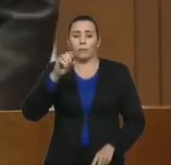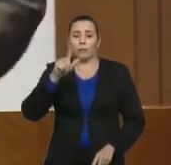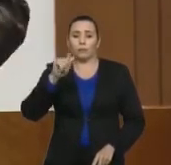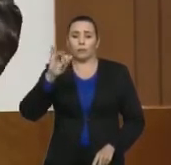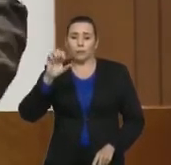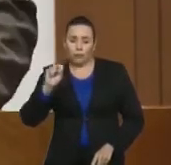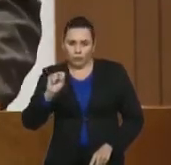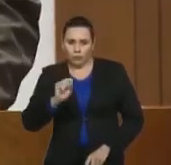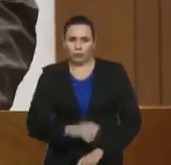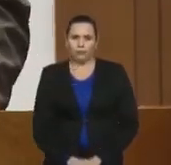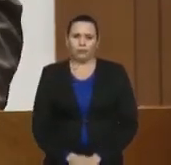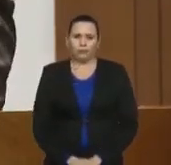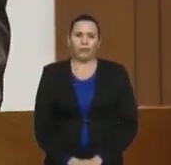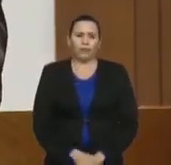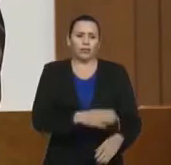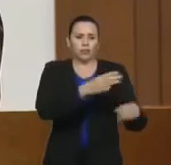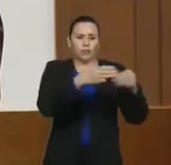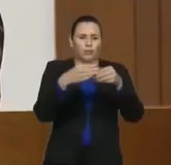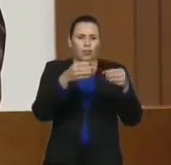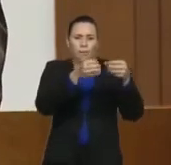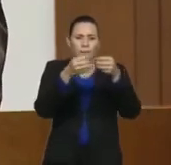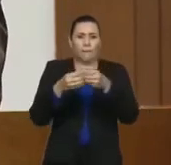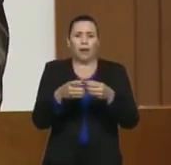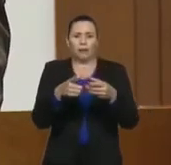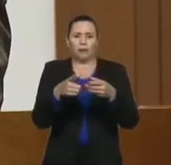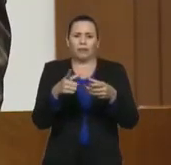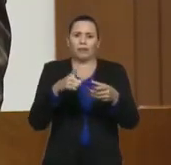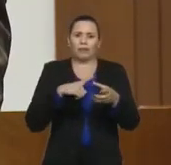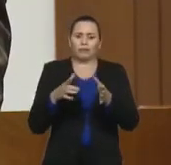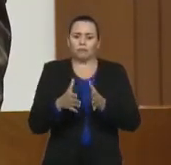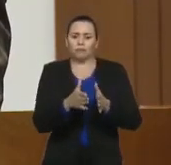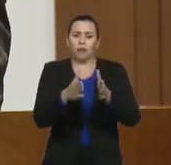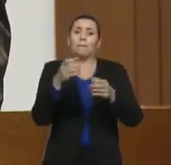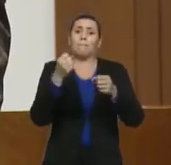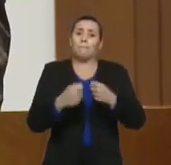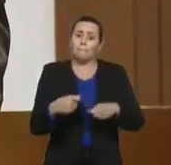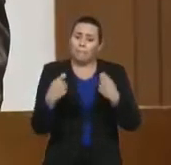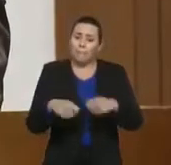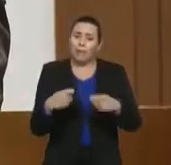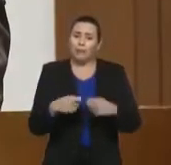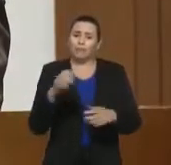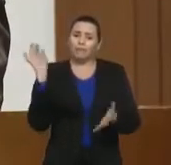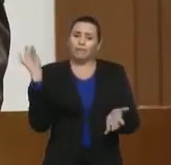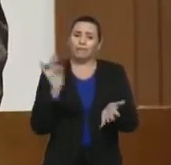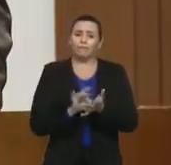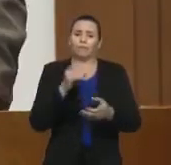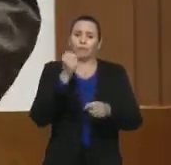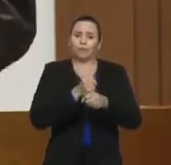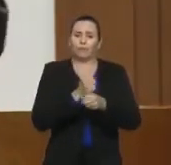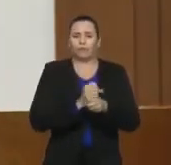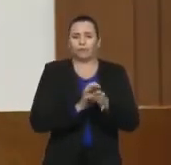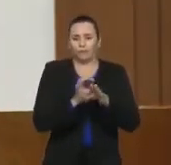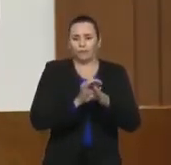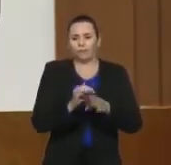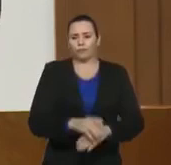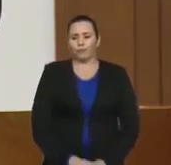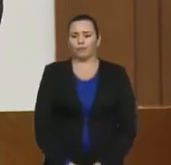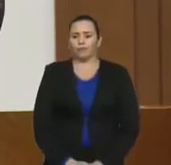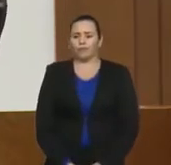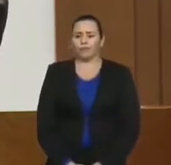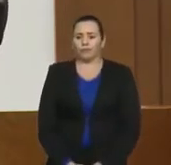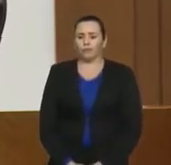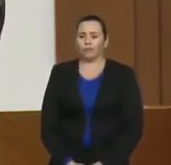essa casa, como papel de fiscalizador, nós temos que ter um plano anual